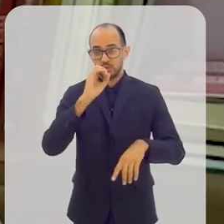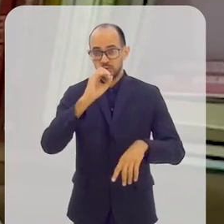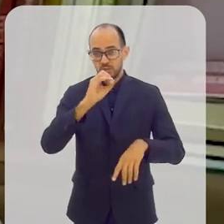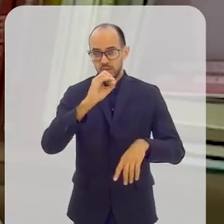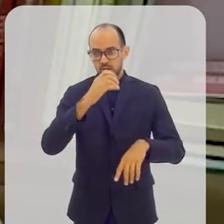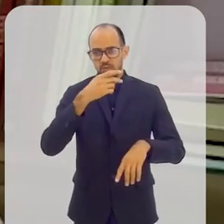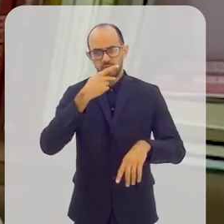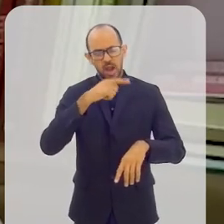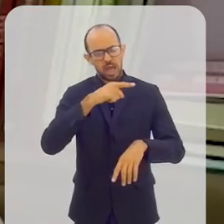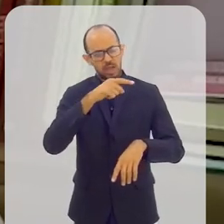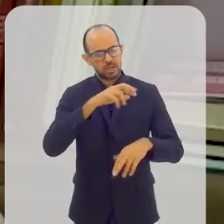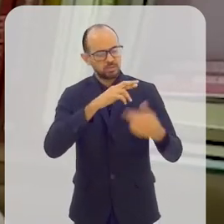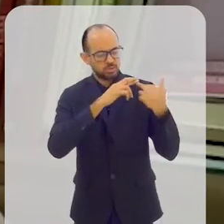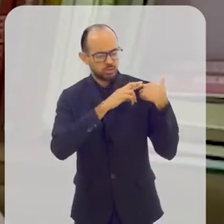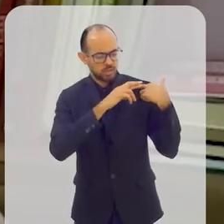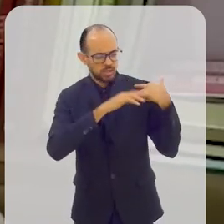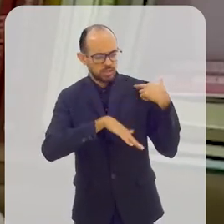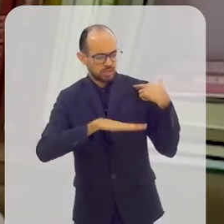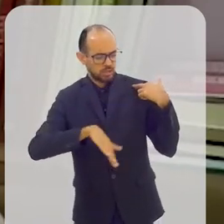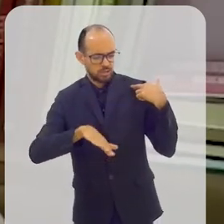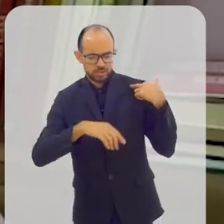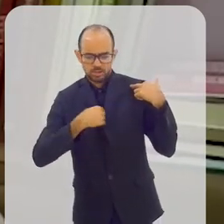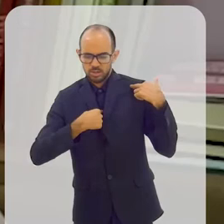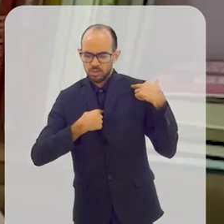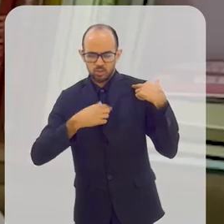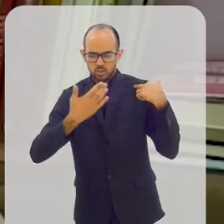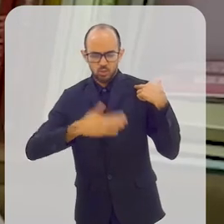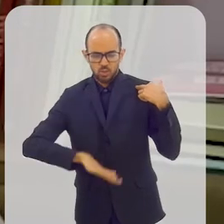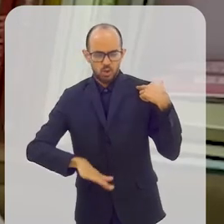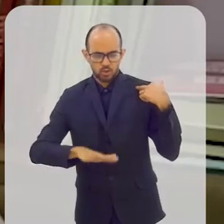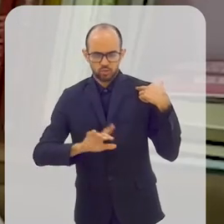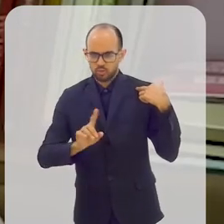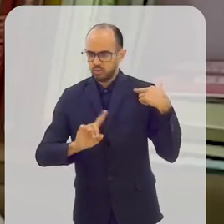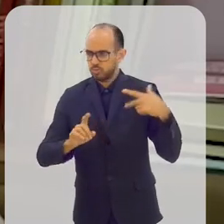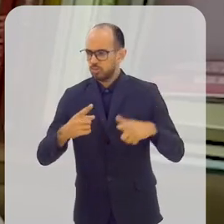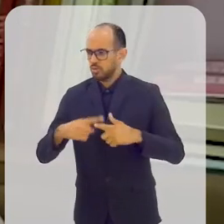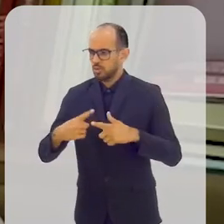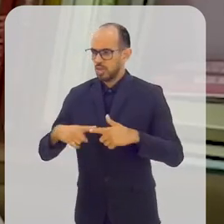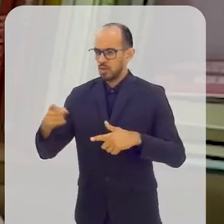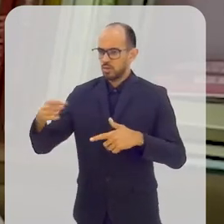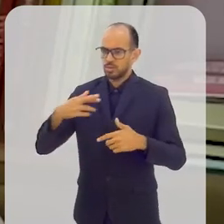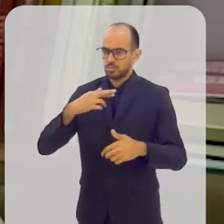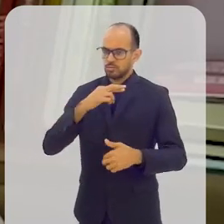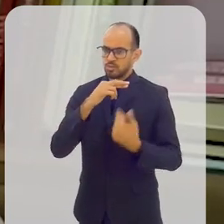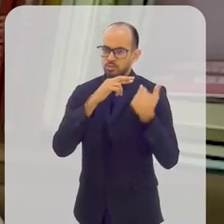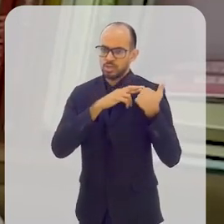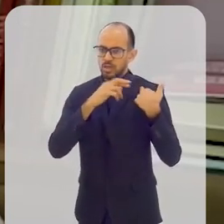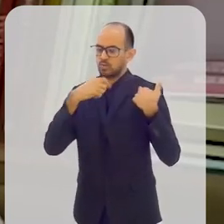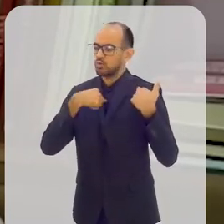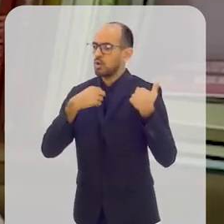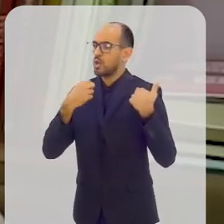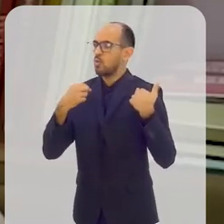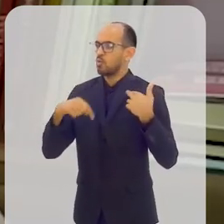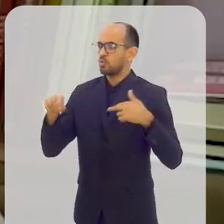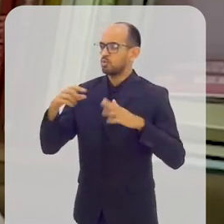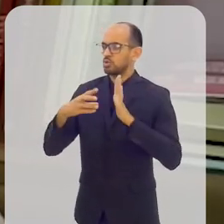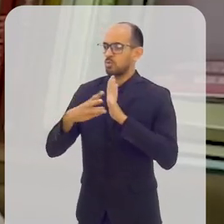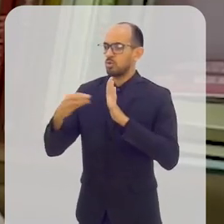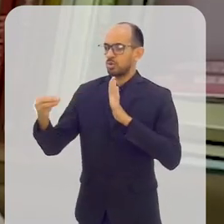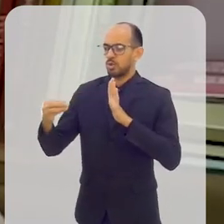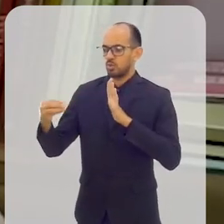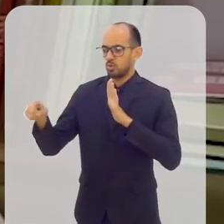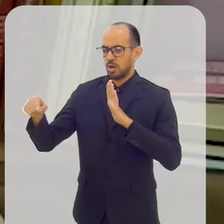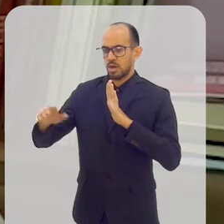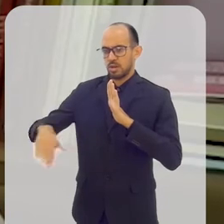botar a responsabilidade em criança. Né? Porque, na verdade, o responsável de dar o exemplo sou eu, não é da criança dar o exemplo para mim.